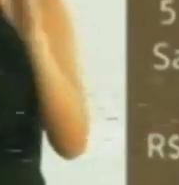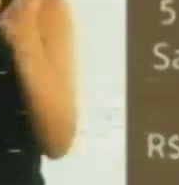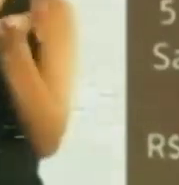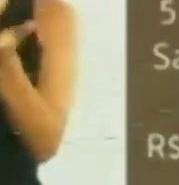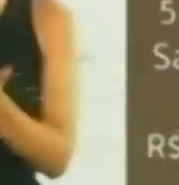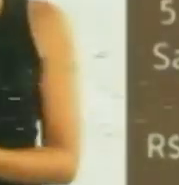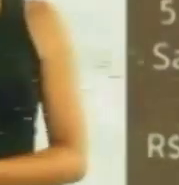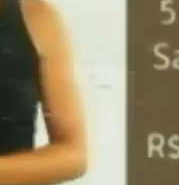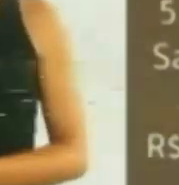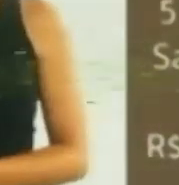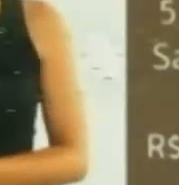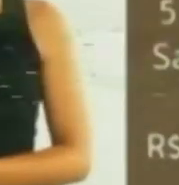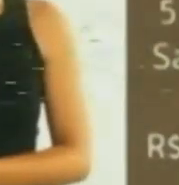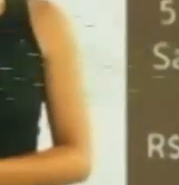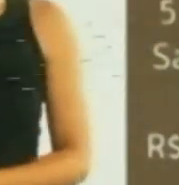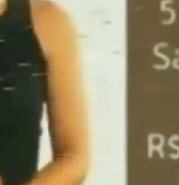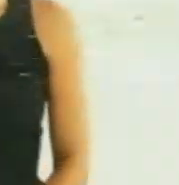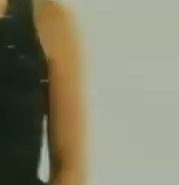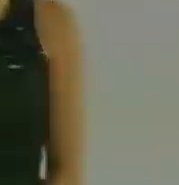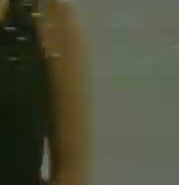o investimento é de R$100.